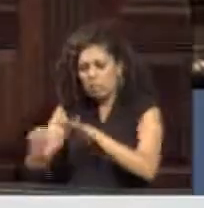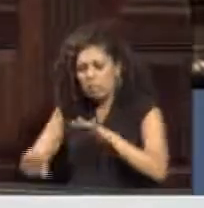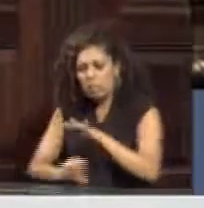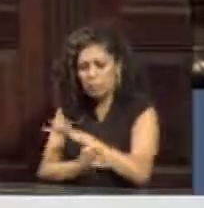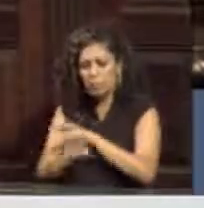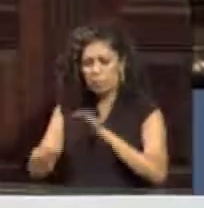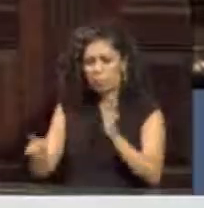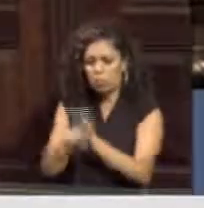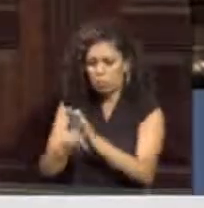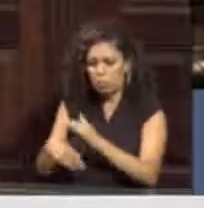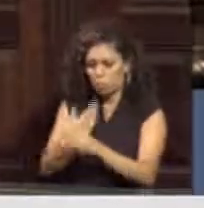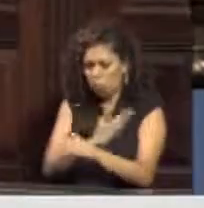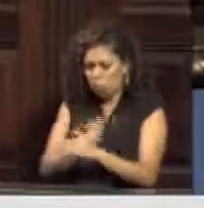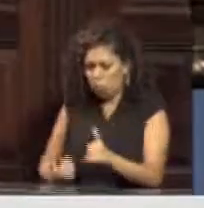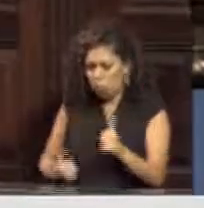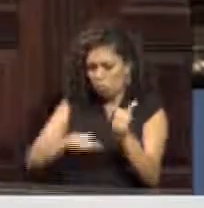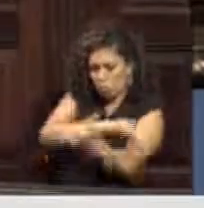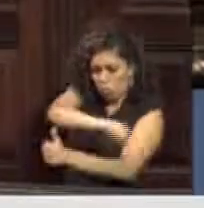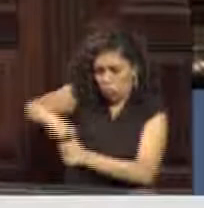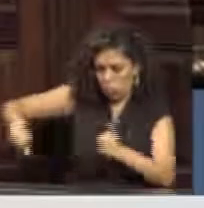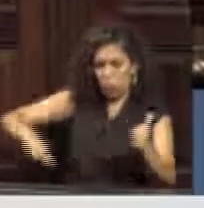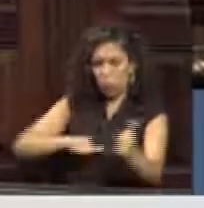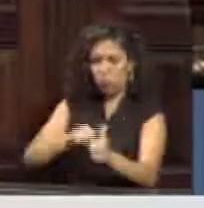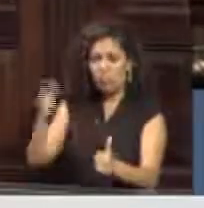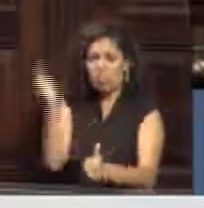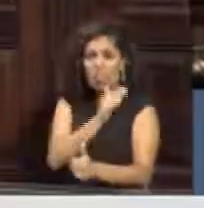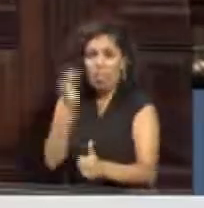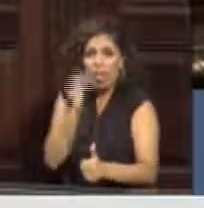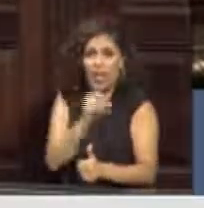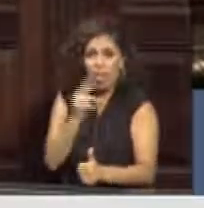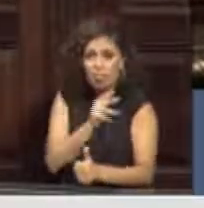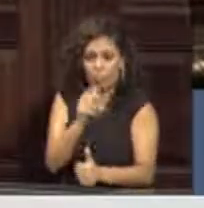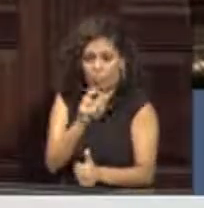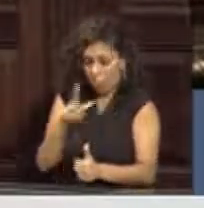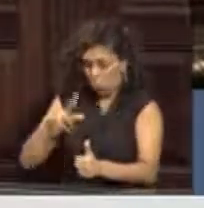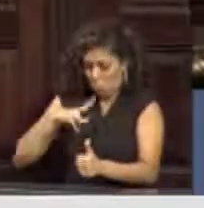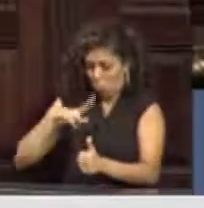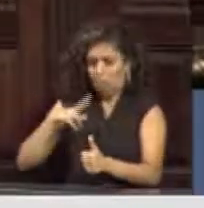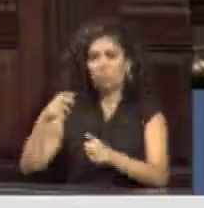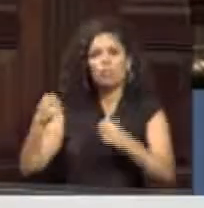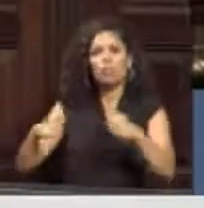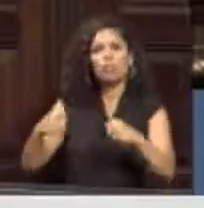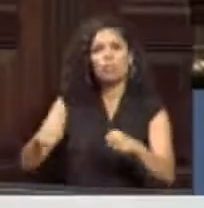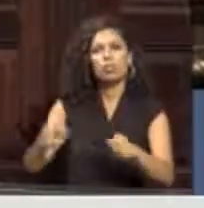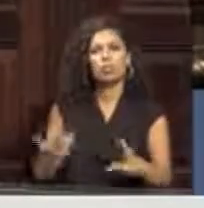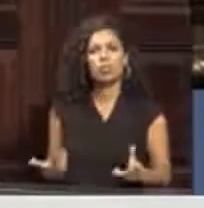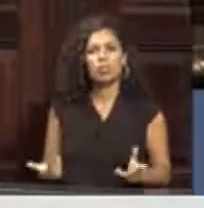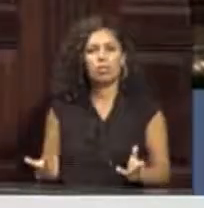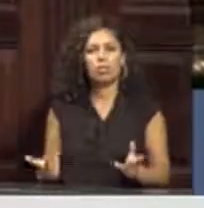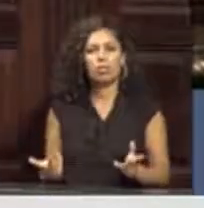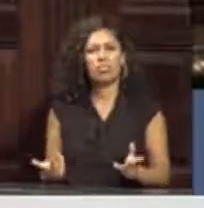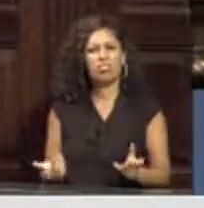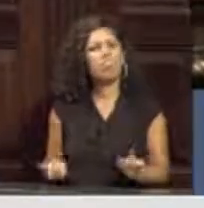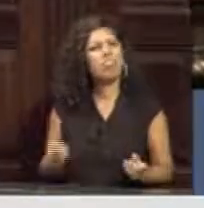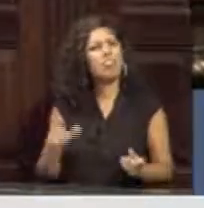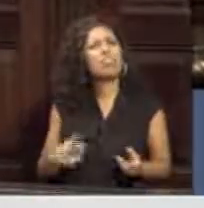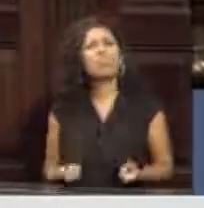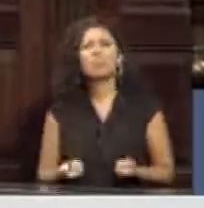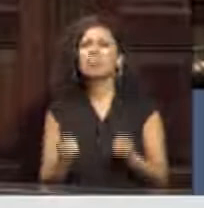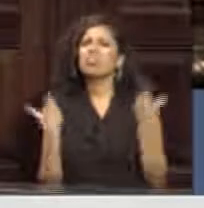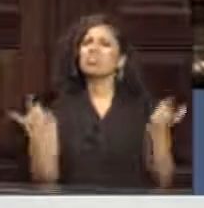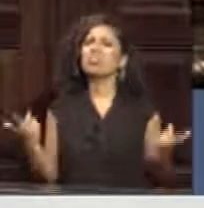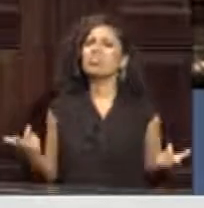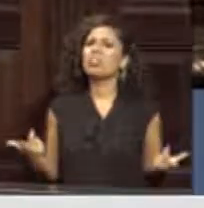mecanismo escolhido por ele, que dá ouvidos a